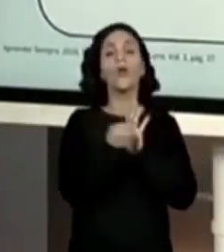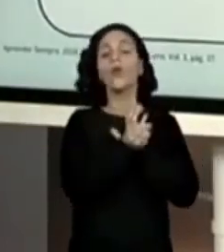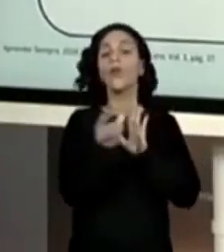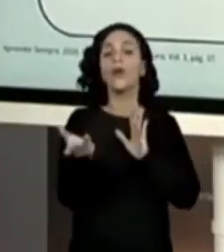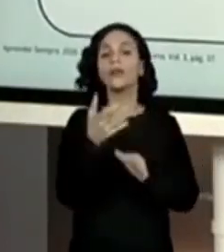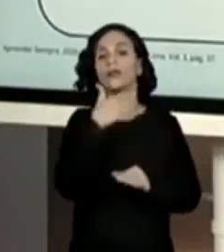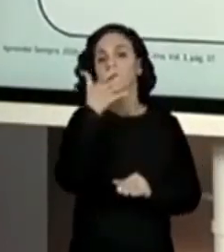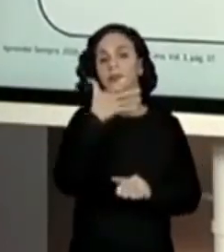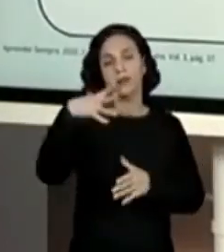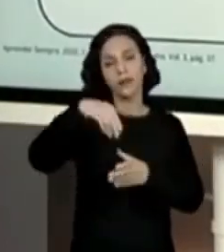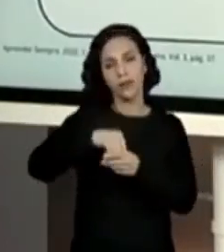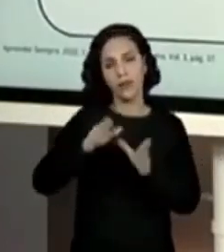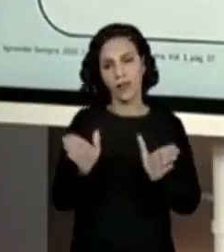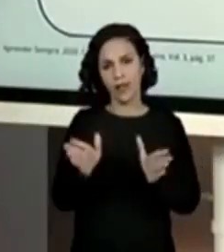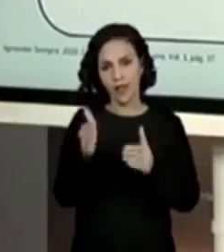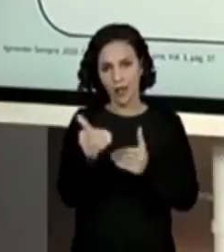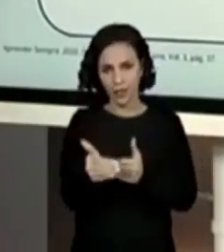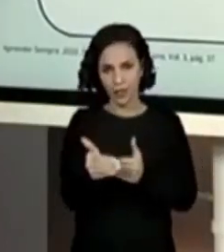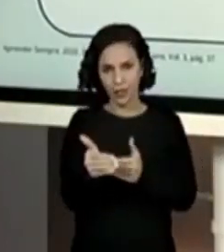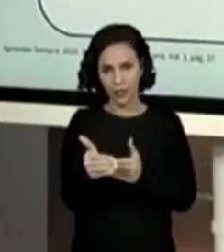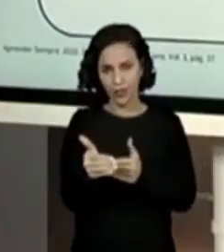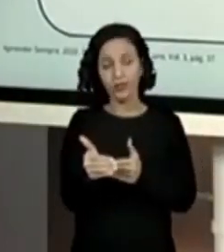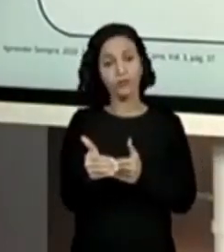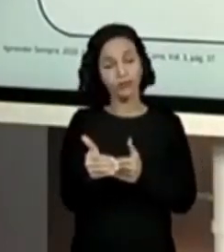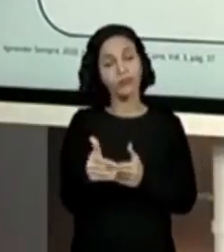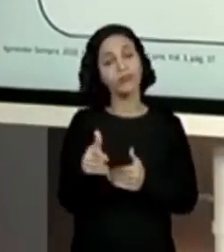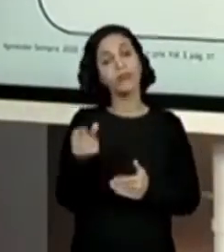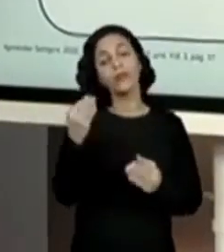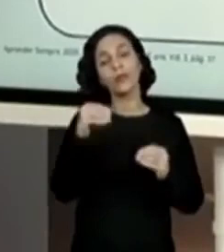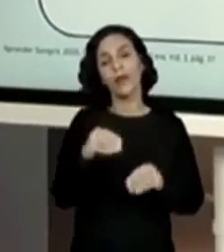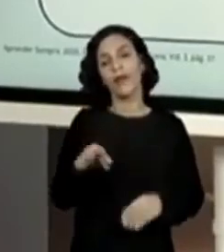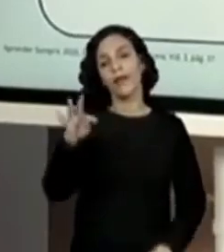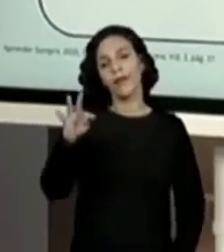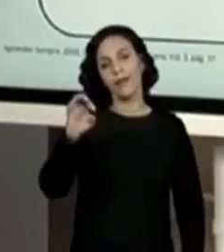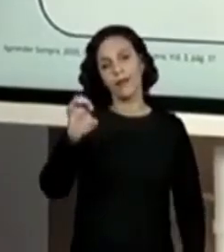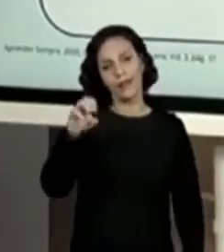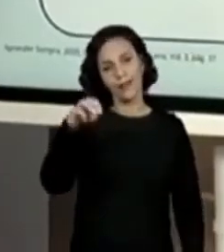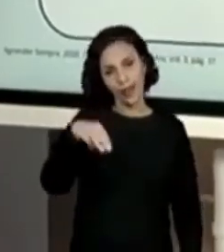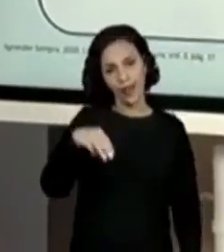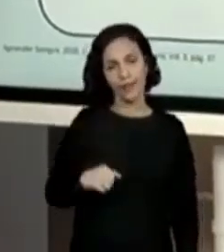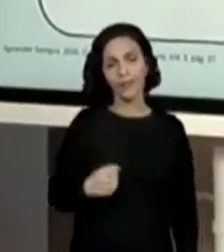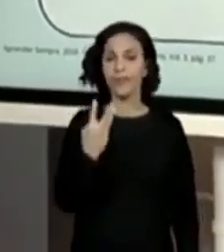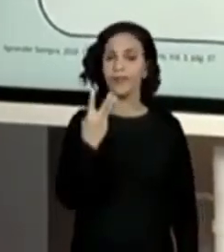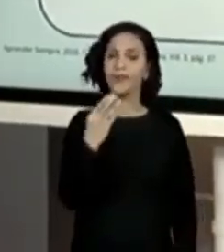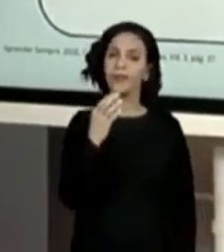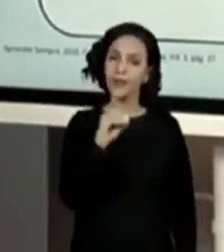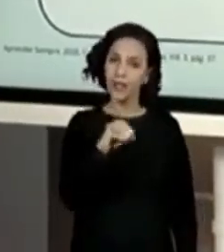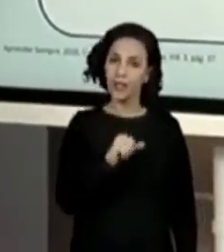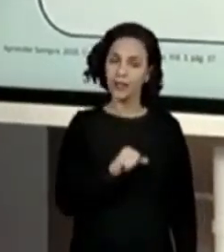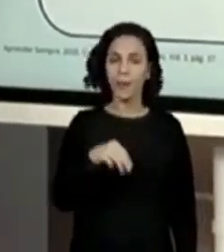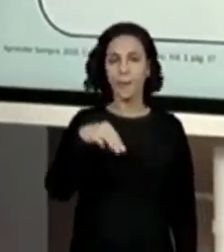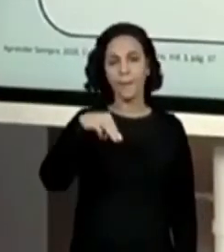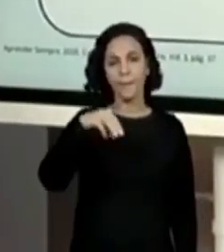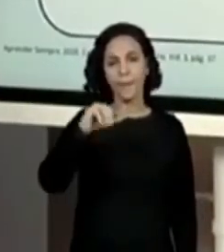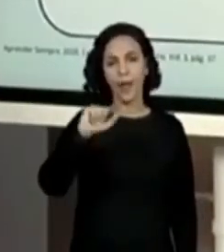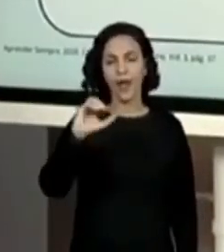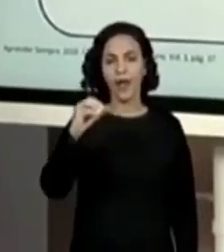maçãs tem na caixa. Vocês vão escrever, tem 30 maçãs na caixa,